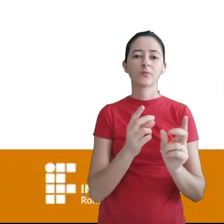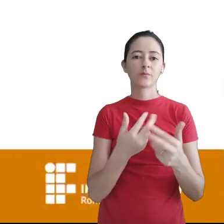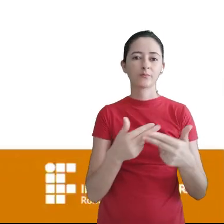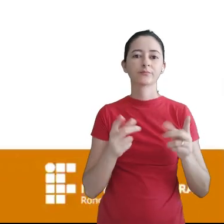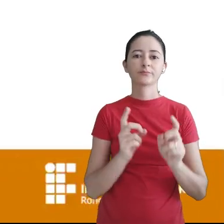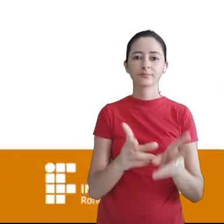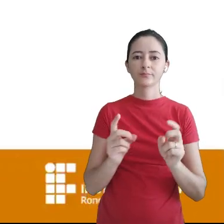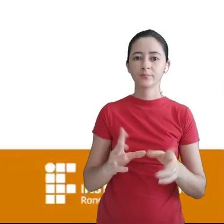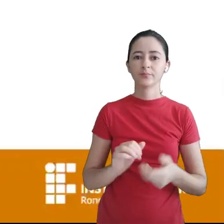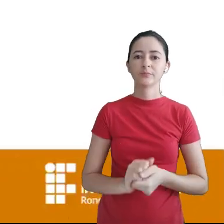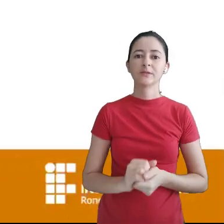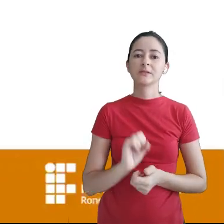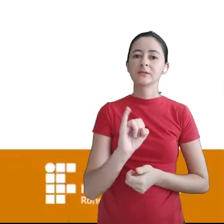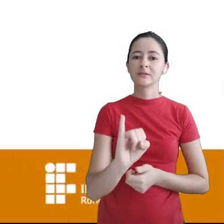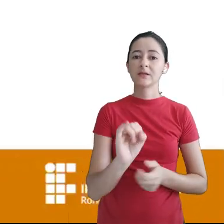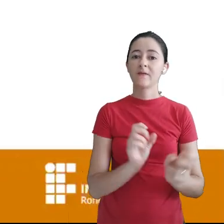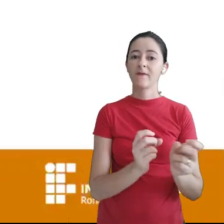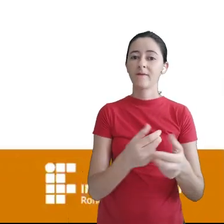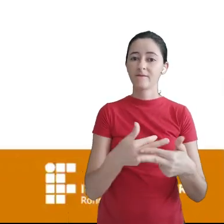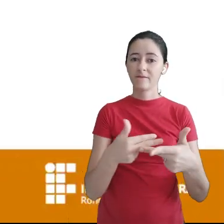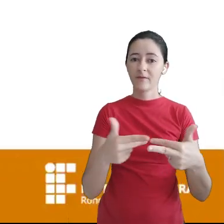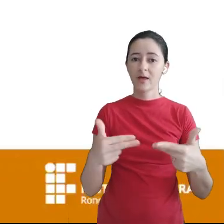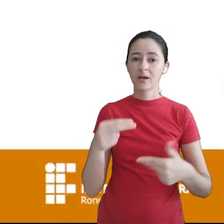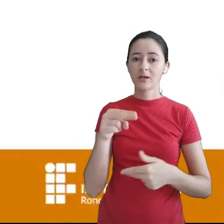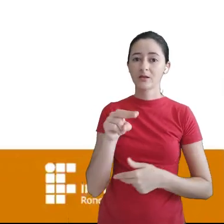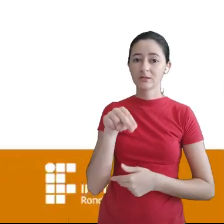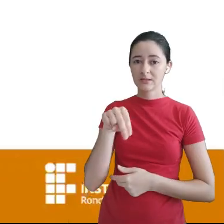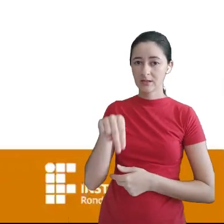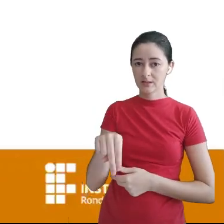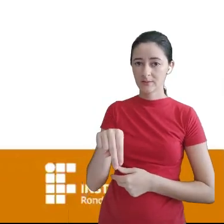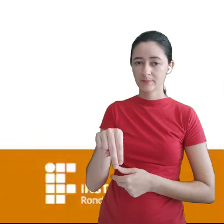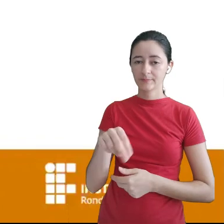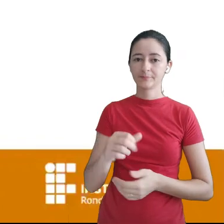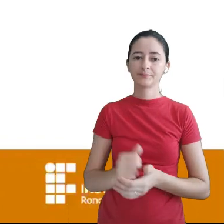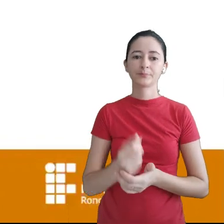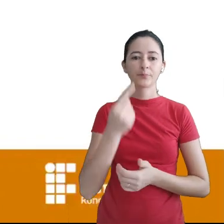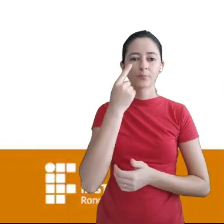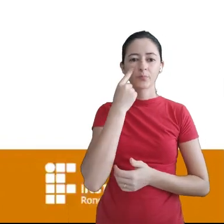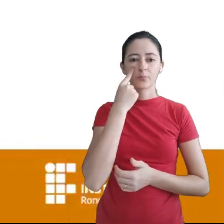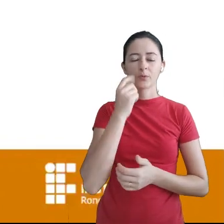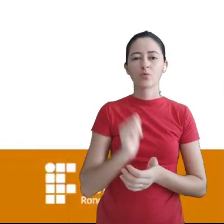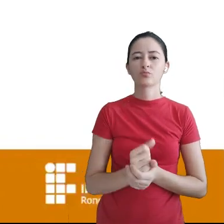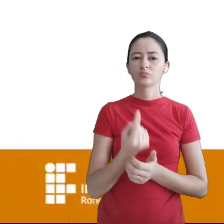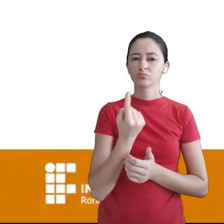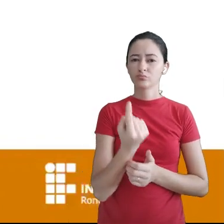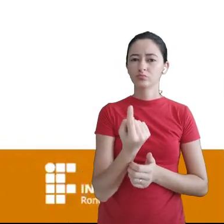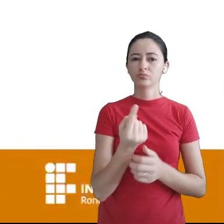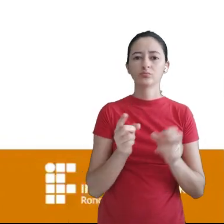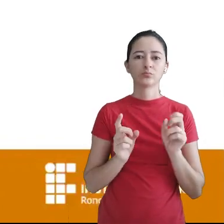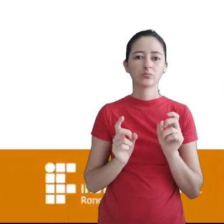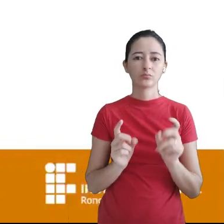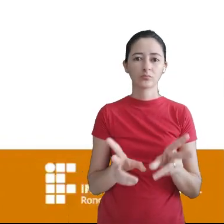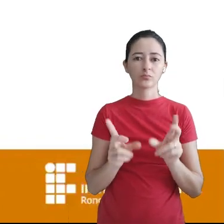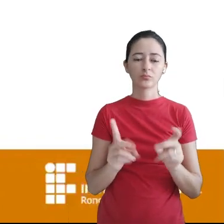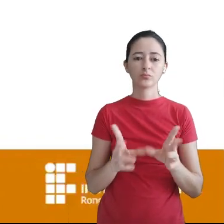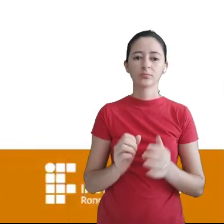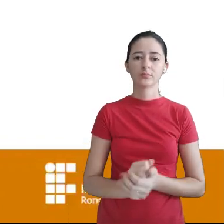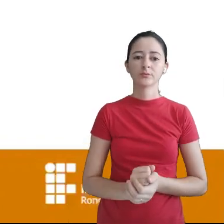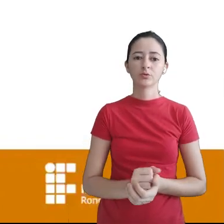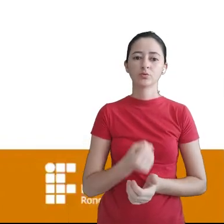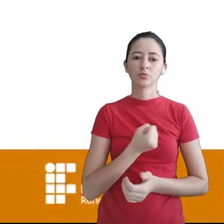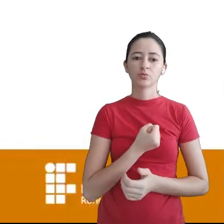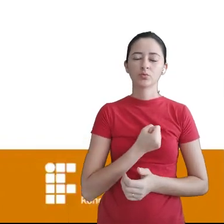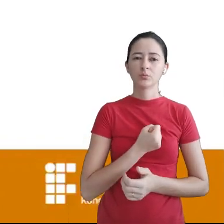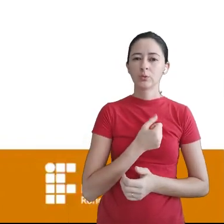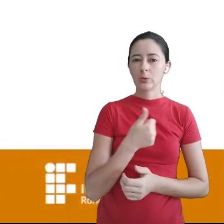relacionado a várias vendas. Então, se é várias, N. Agora, daqui para cá, uma